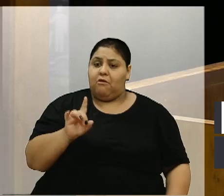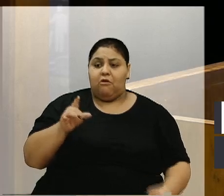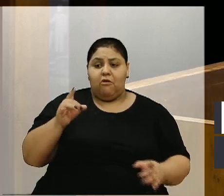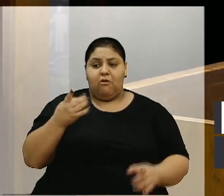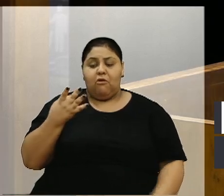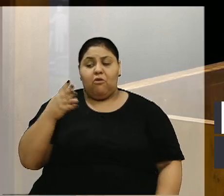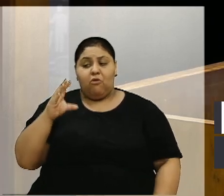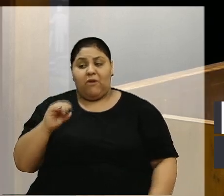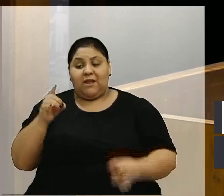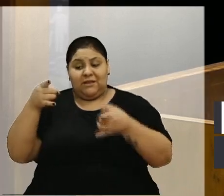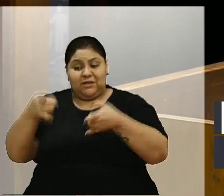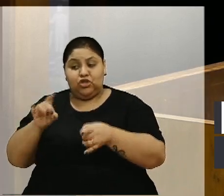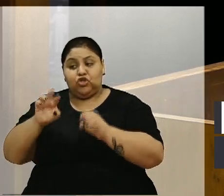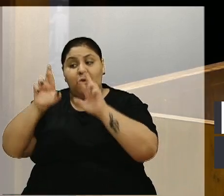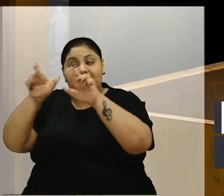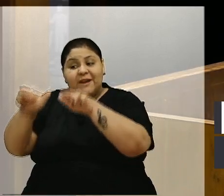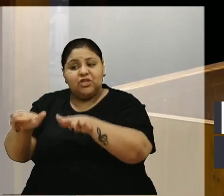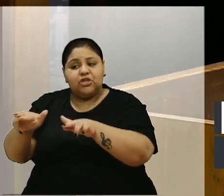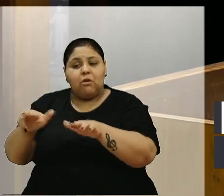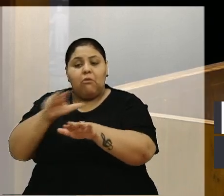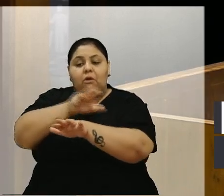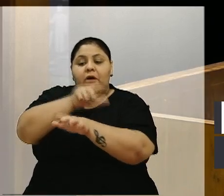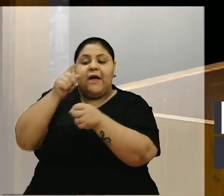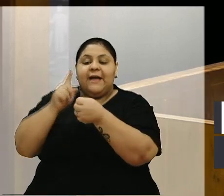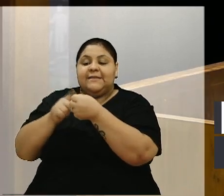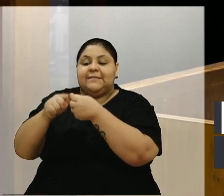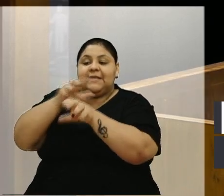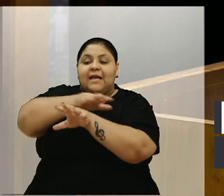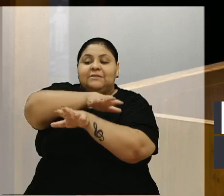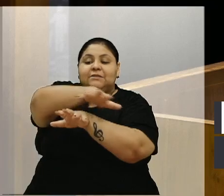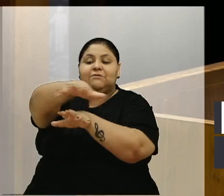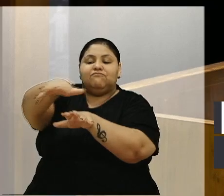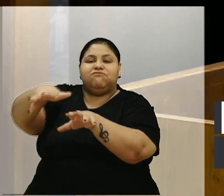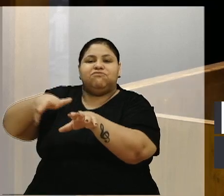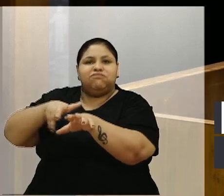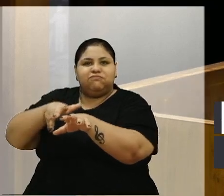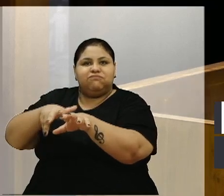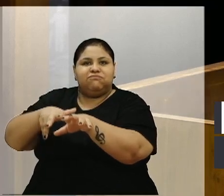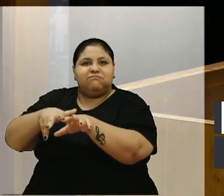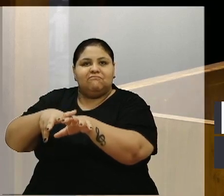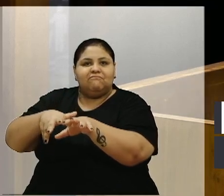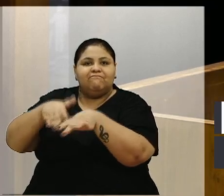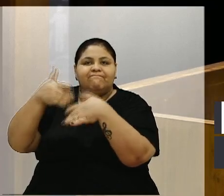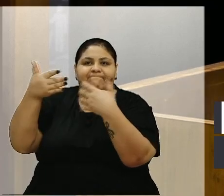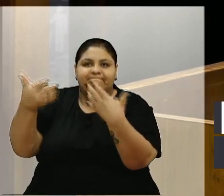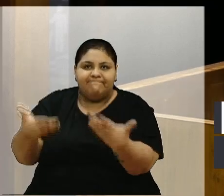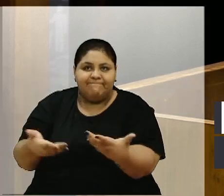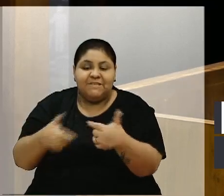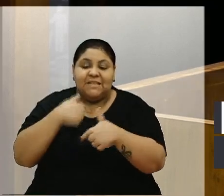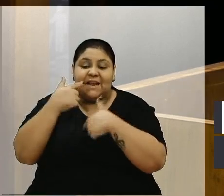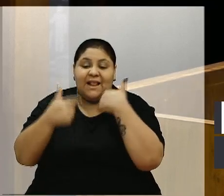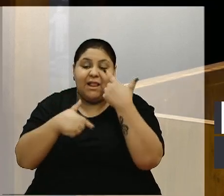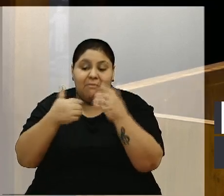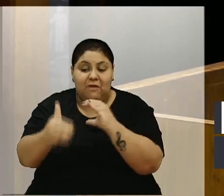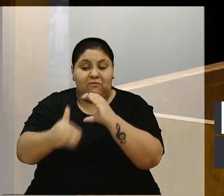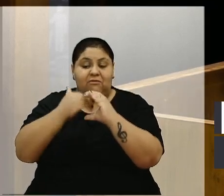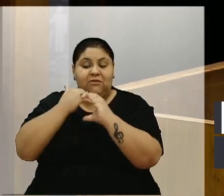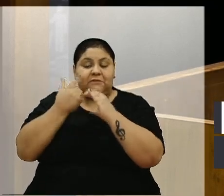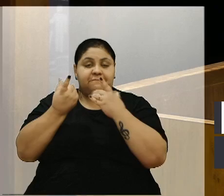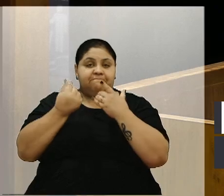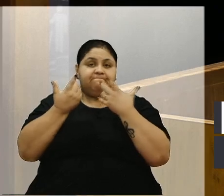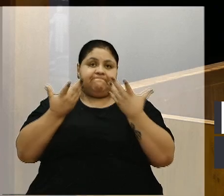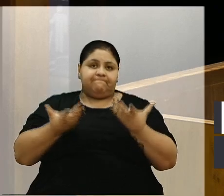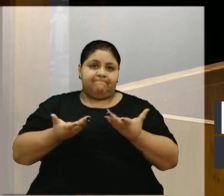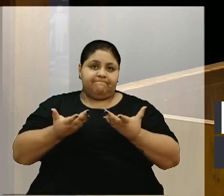só para a região. Então, que pena que nós reclamamos da vinda de verbas, que pena que